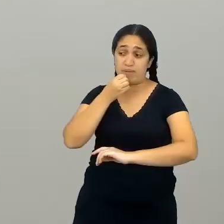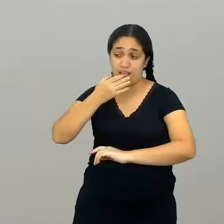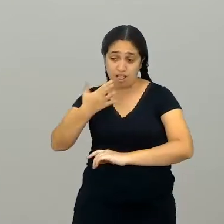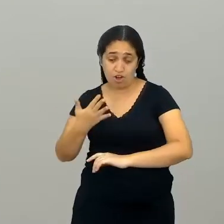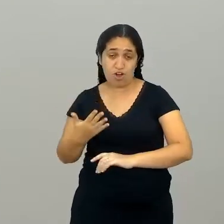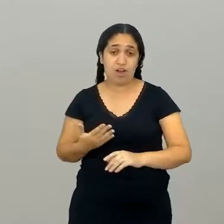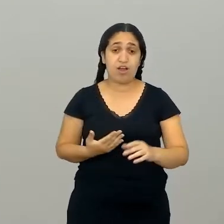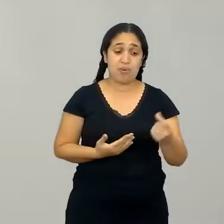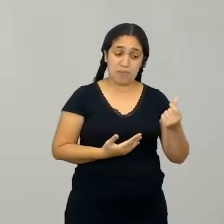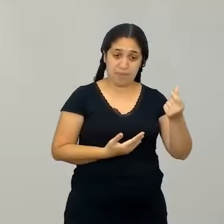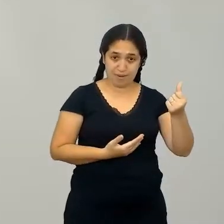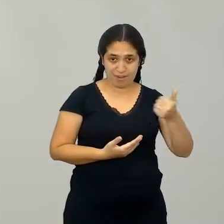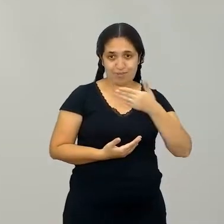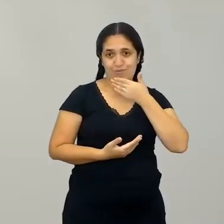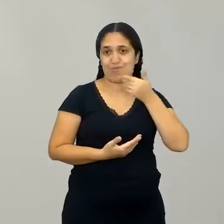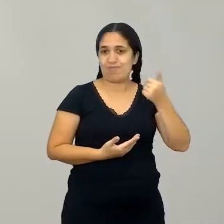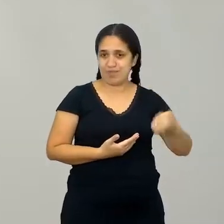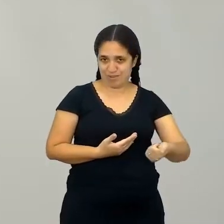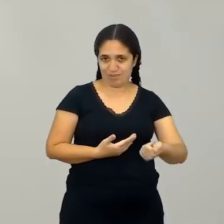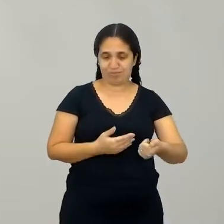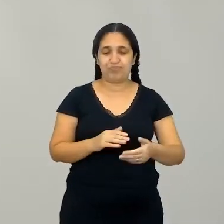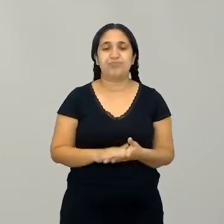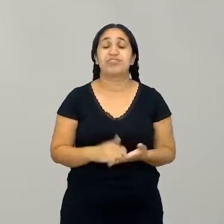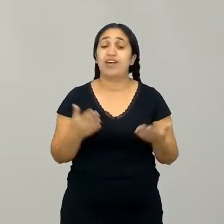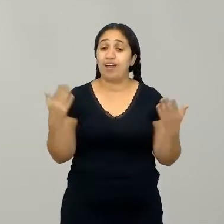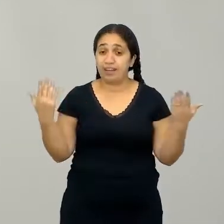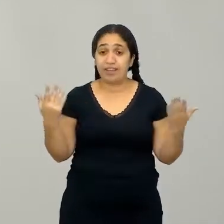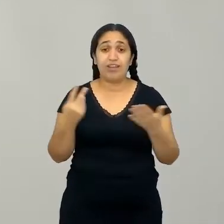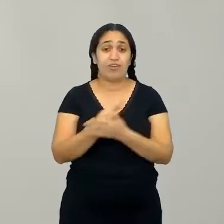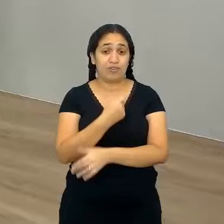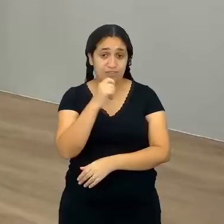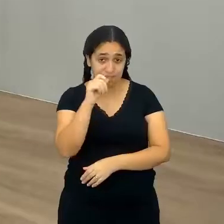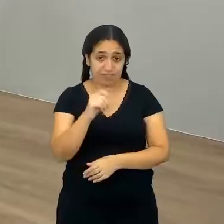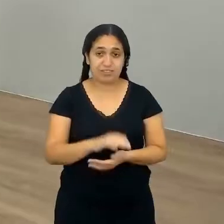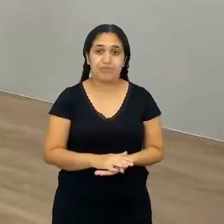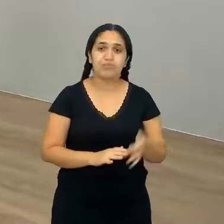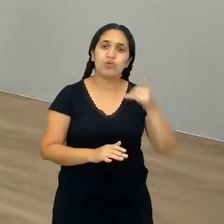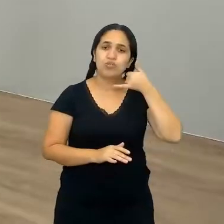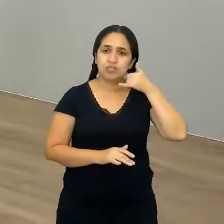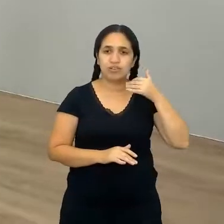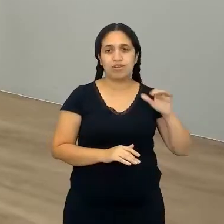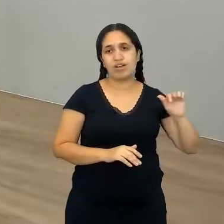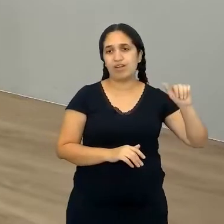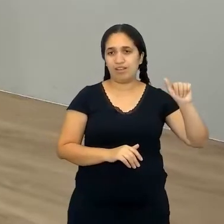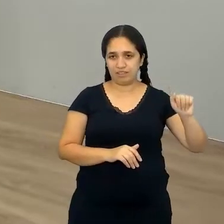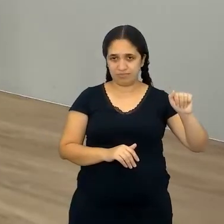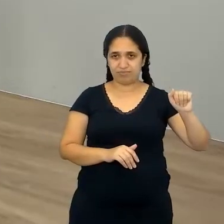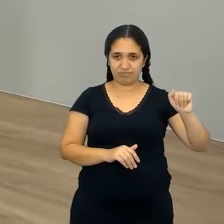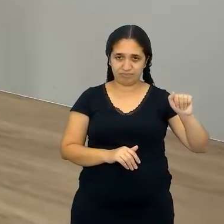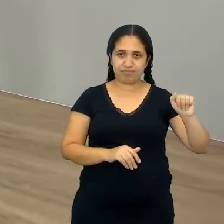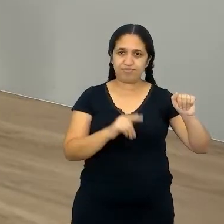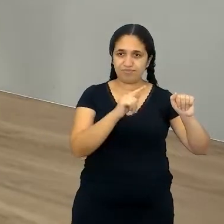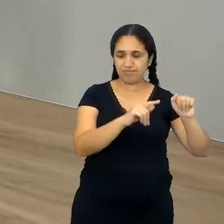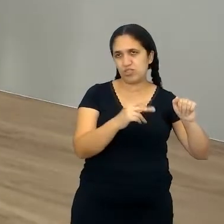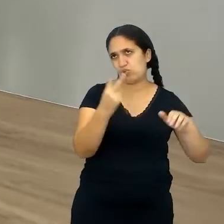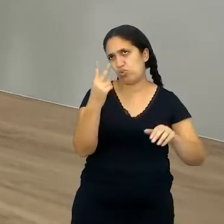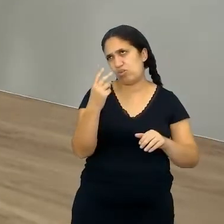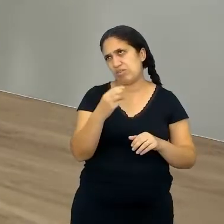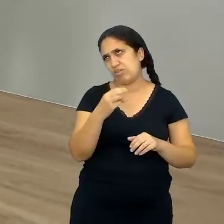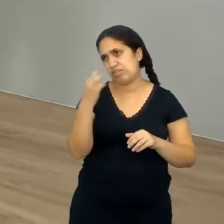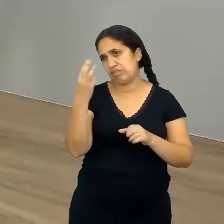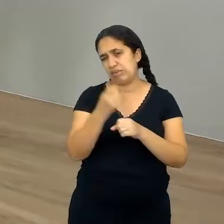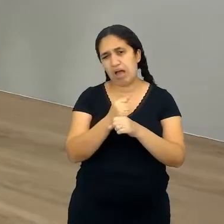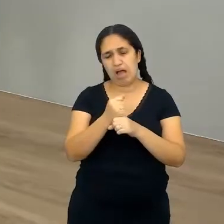preço. O que acontece? Esse celular que eu acabei de falar, o A. O que vai acontecer daqui 2, 3